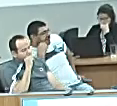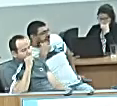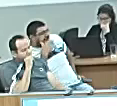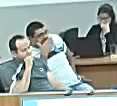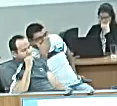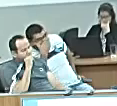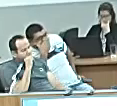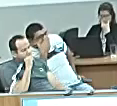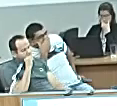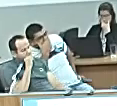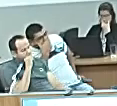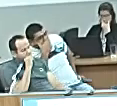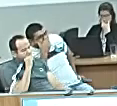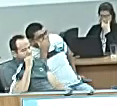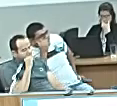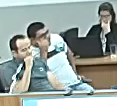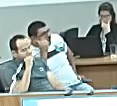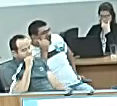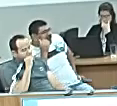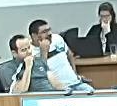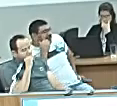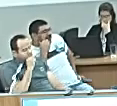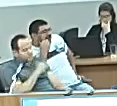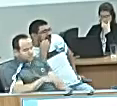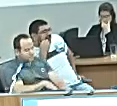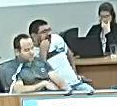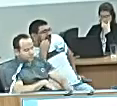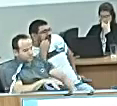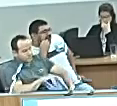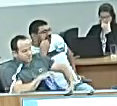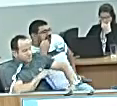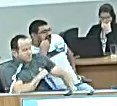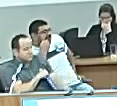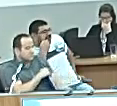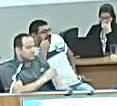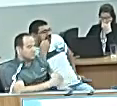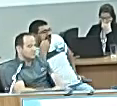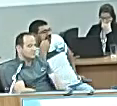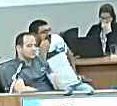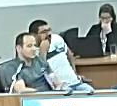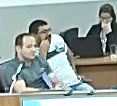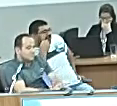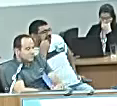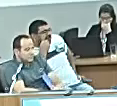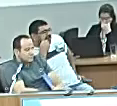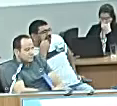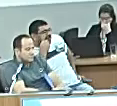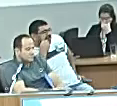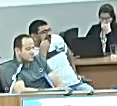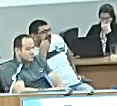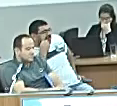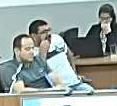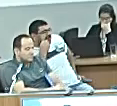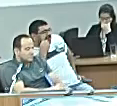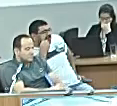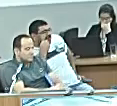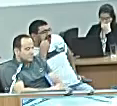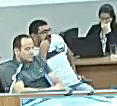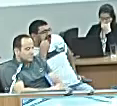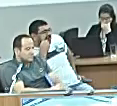cumprindo a finalidade da reunião a presidência agradece a presença dos parlamentares dos convidados do presidente convoca os mesmos para a próxima reunião ordinária